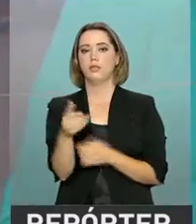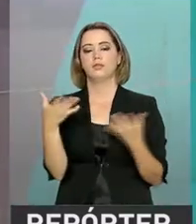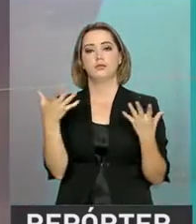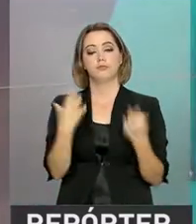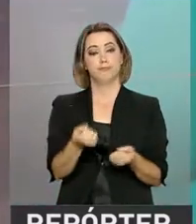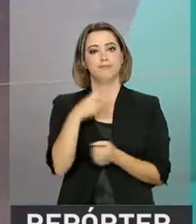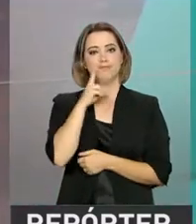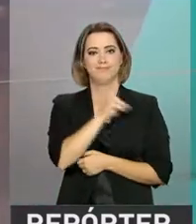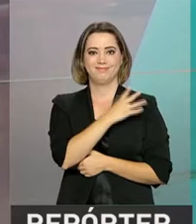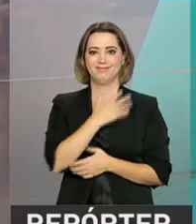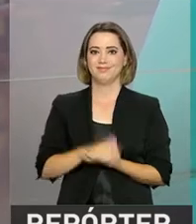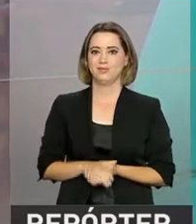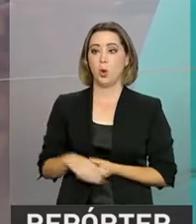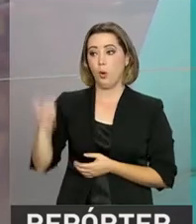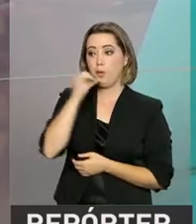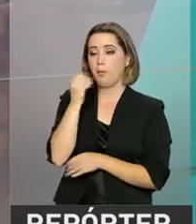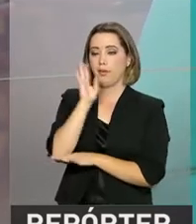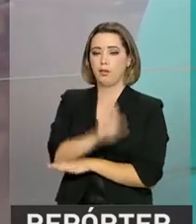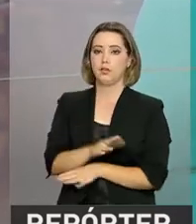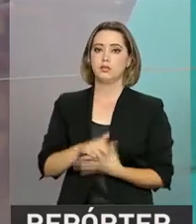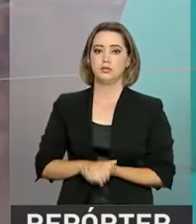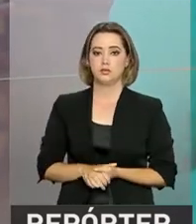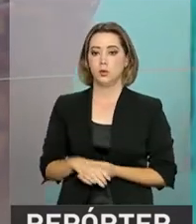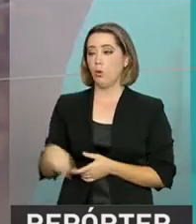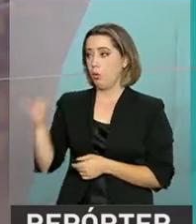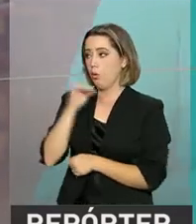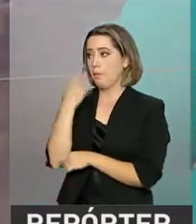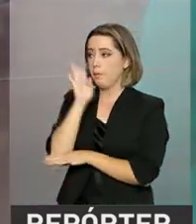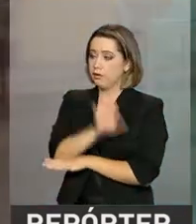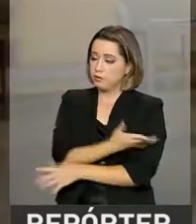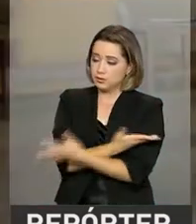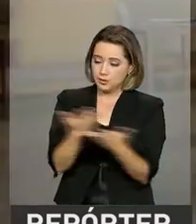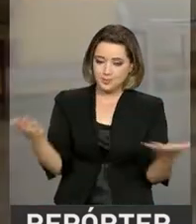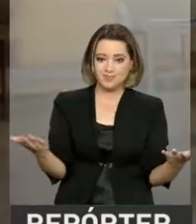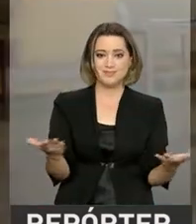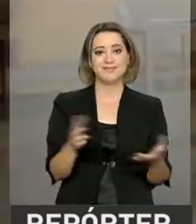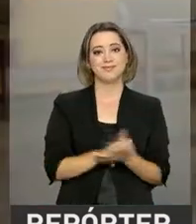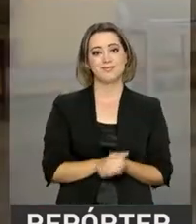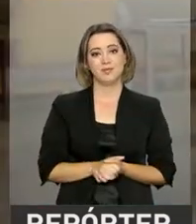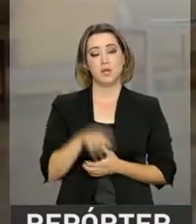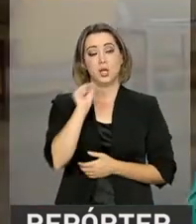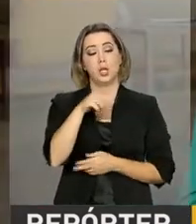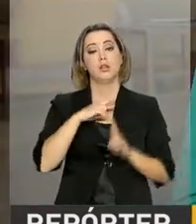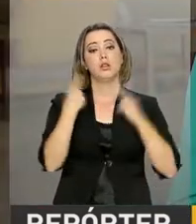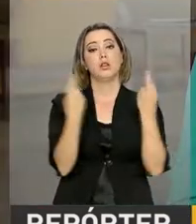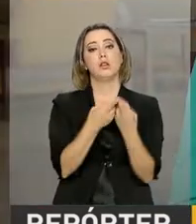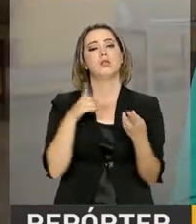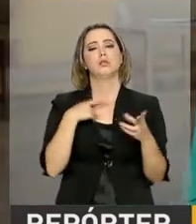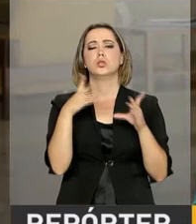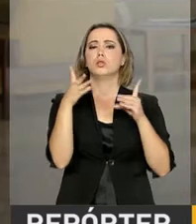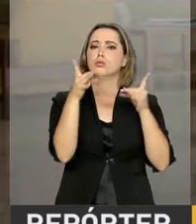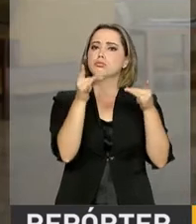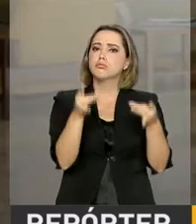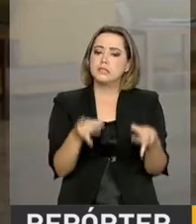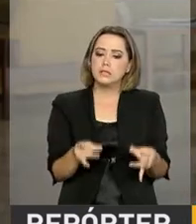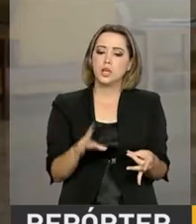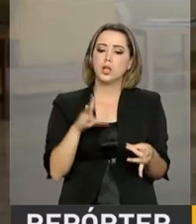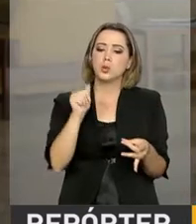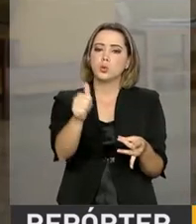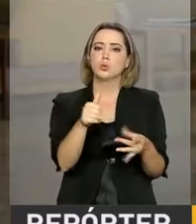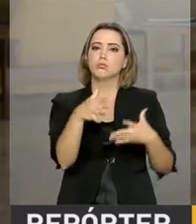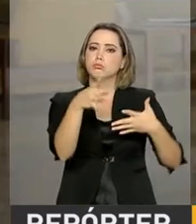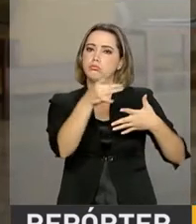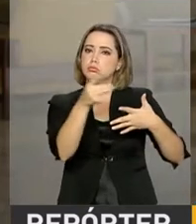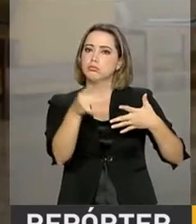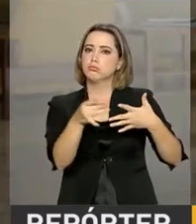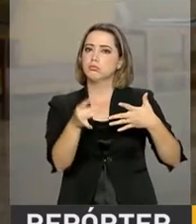ela. Olá, Luana, boa tarde. Olá, Roberto. Boa tarde a todos. Na reunião foram discutidas ponto a ponto as